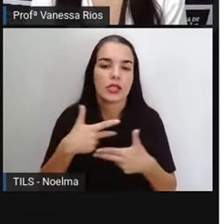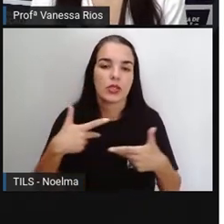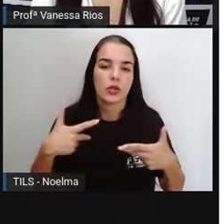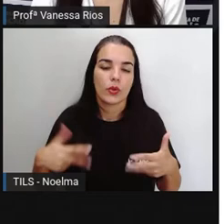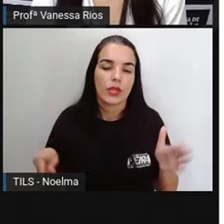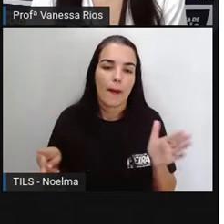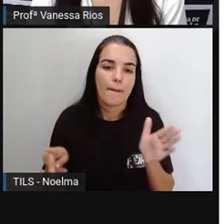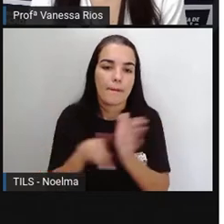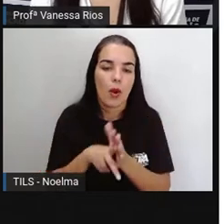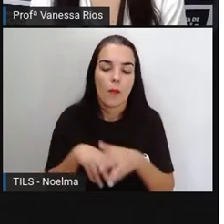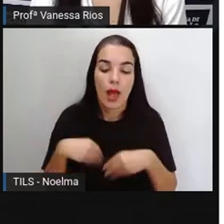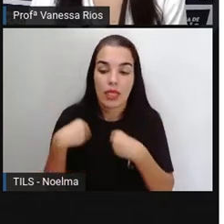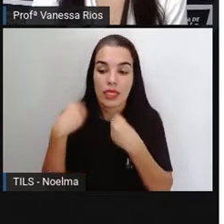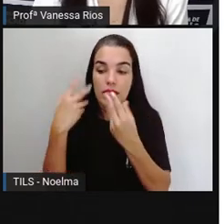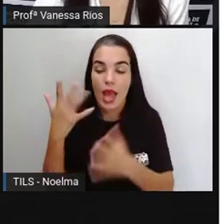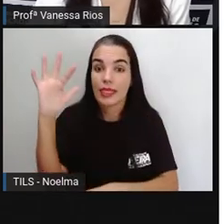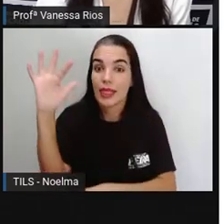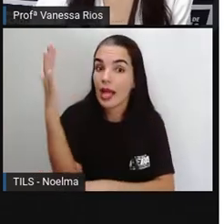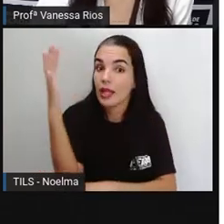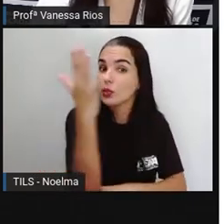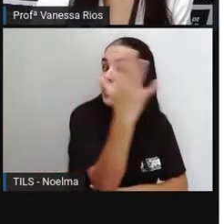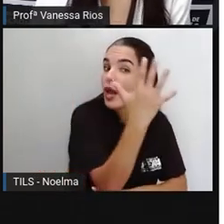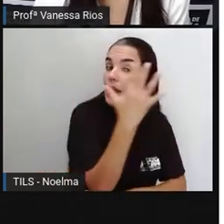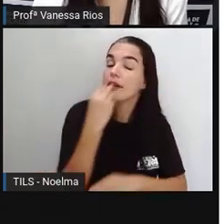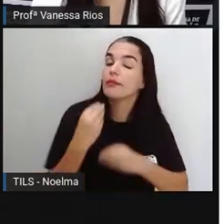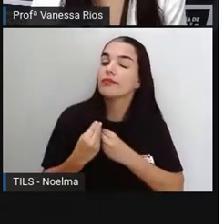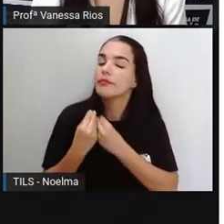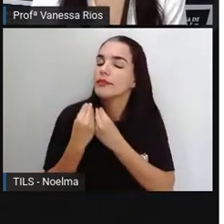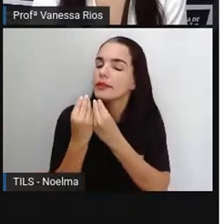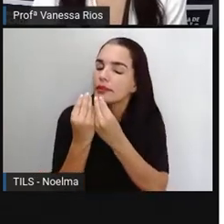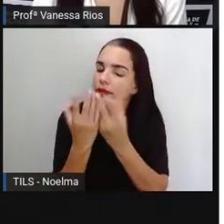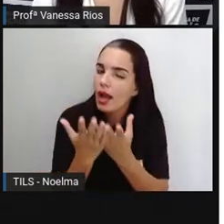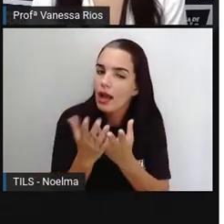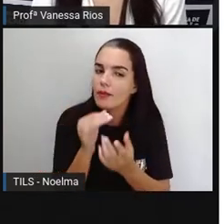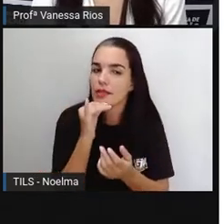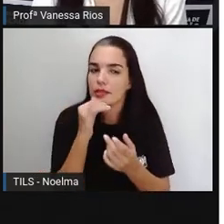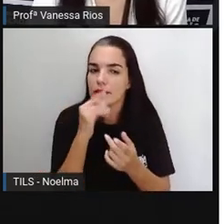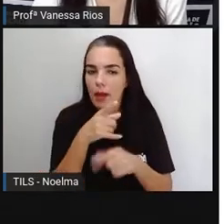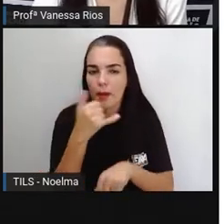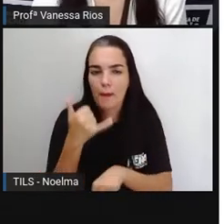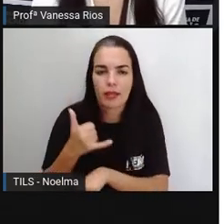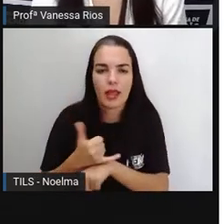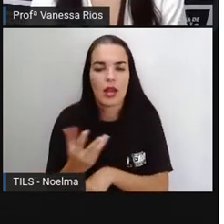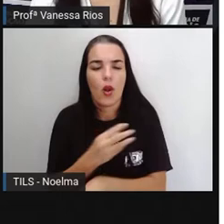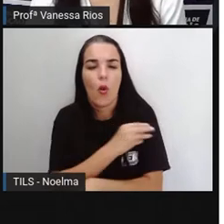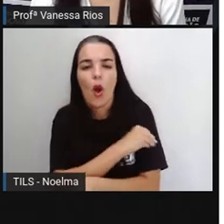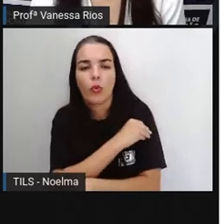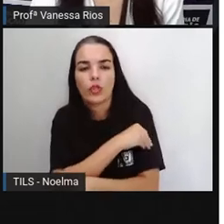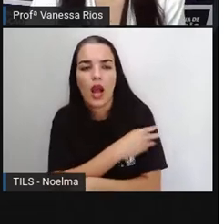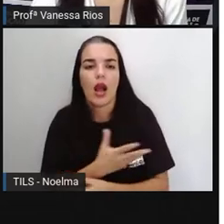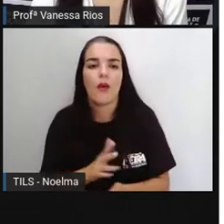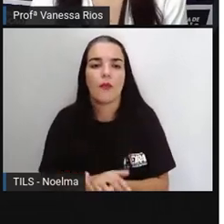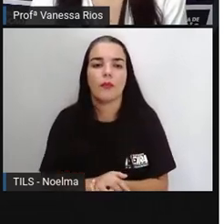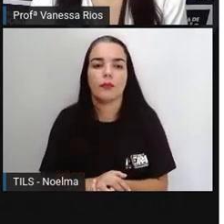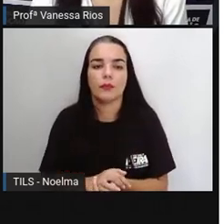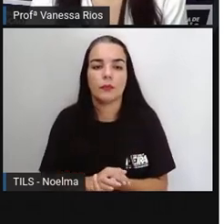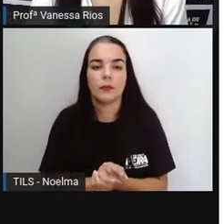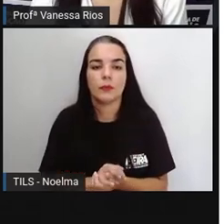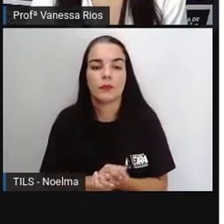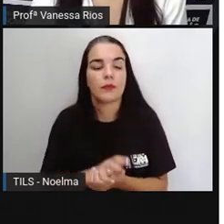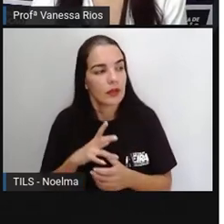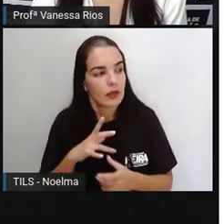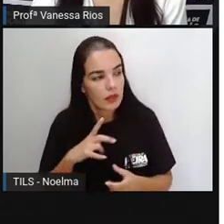materiais que são oferecidos pela natureza, e aí como exemplo eu estou traz a madeira, o algodão, então aí